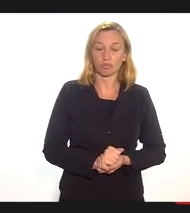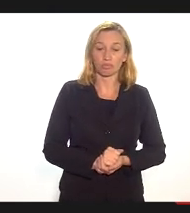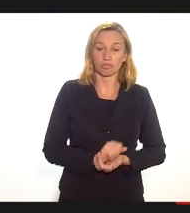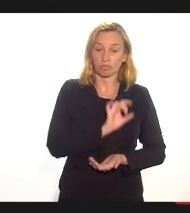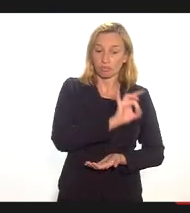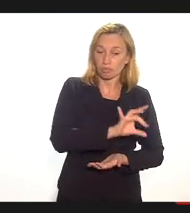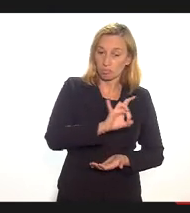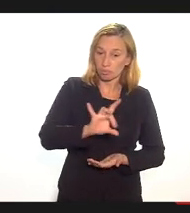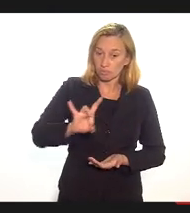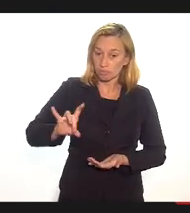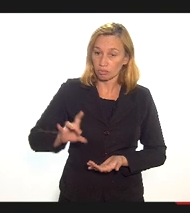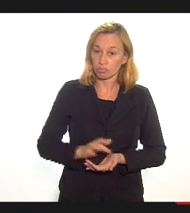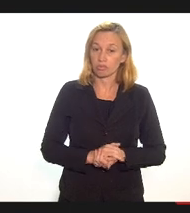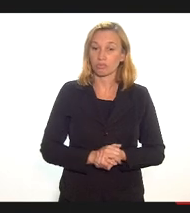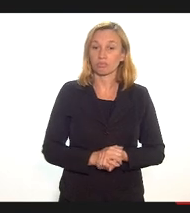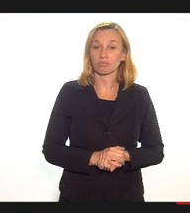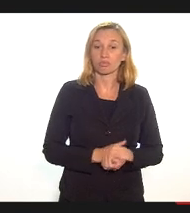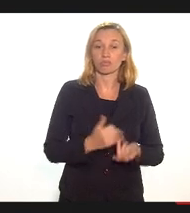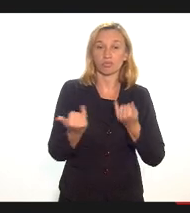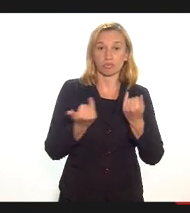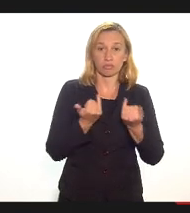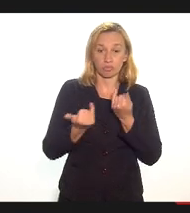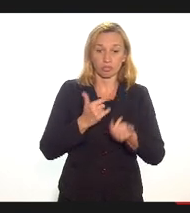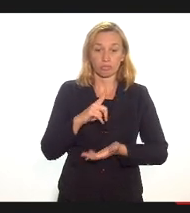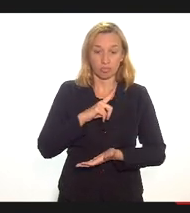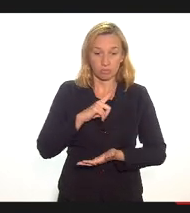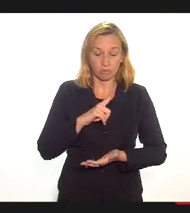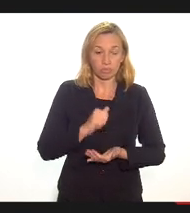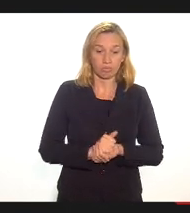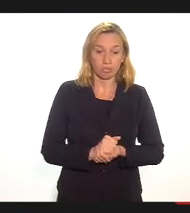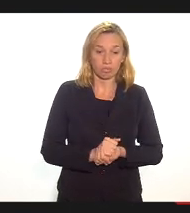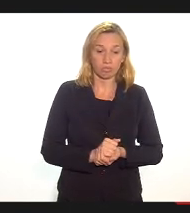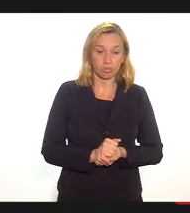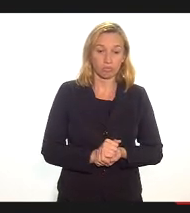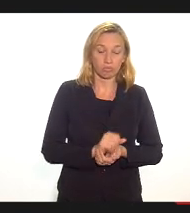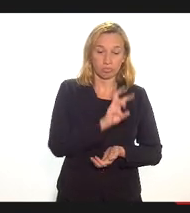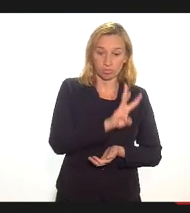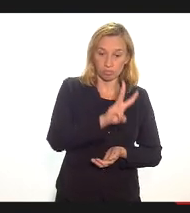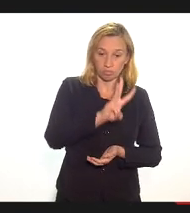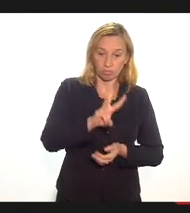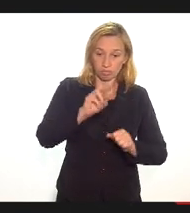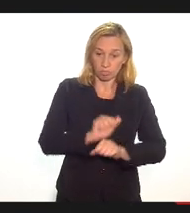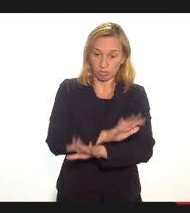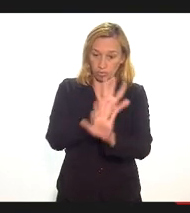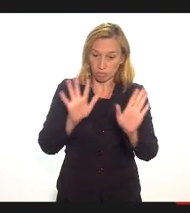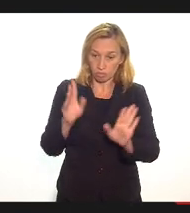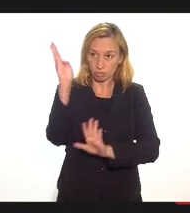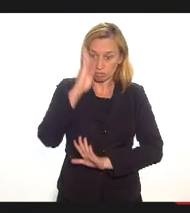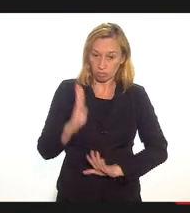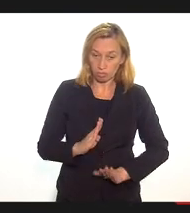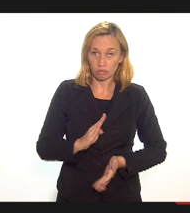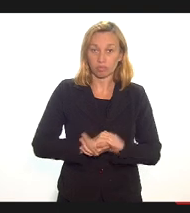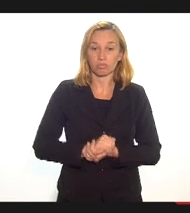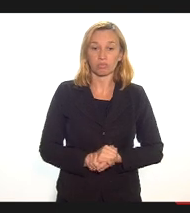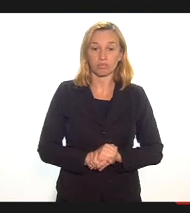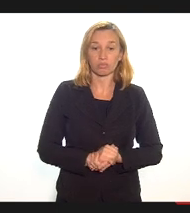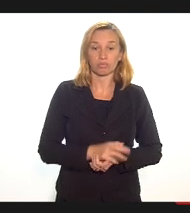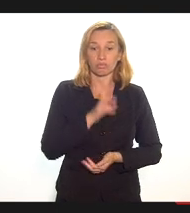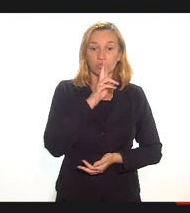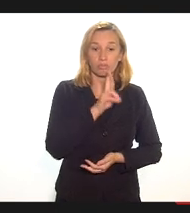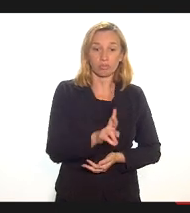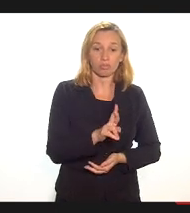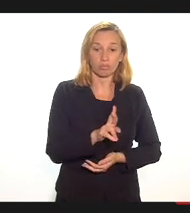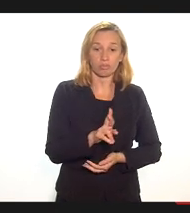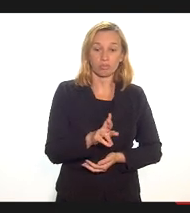dedicada para obter essas informações, que seria através do site de transparência do Brasil, a resposta